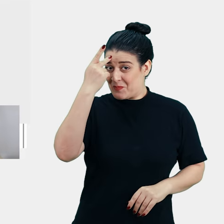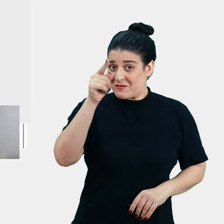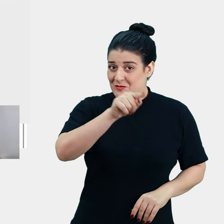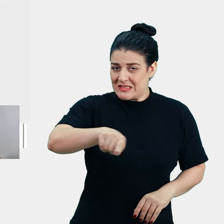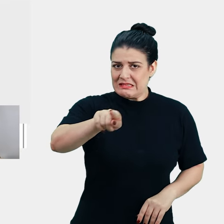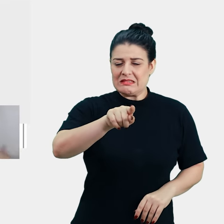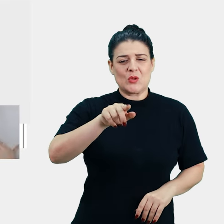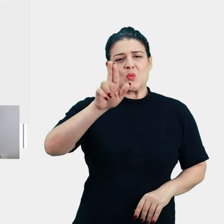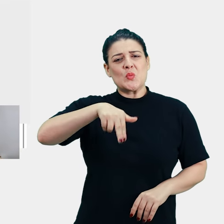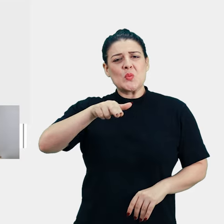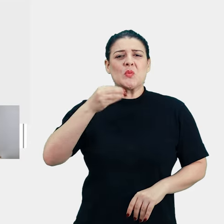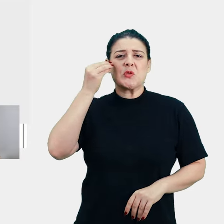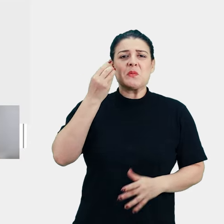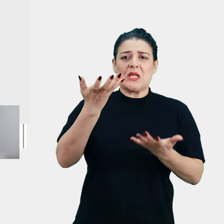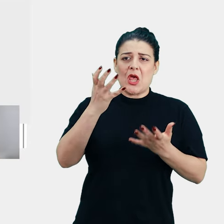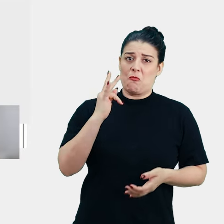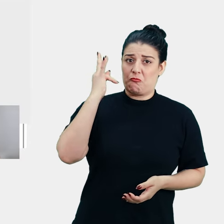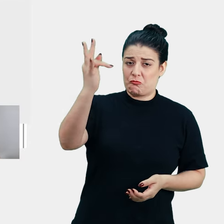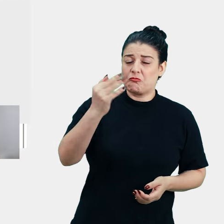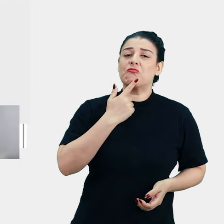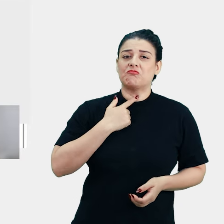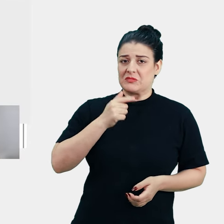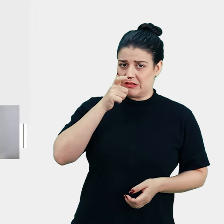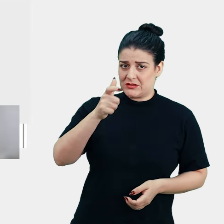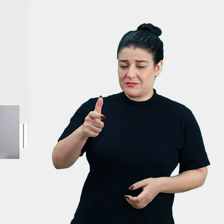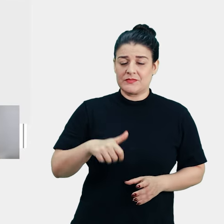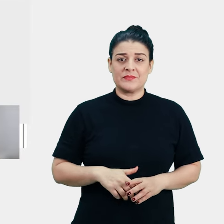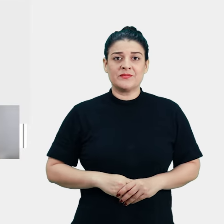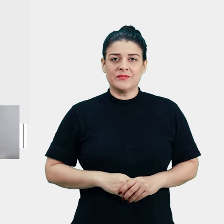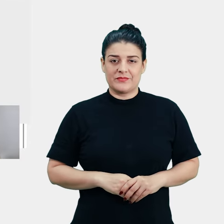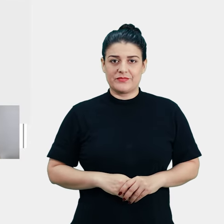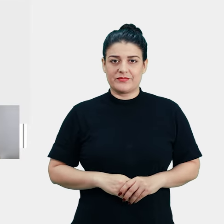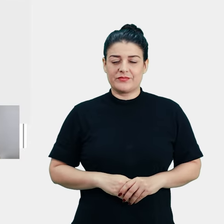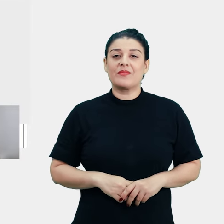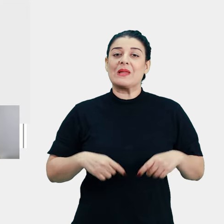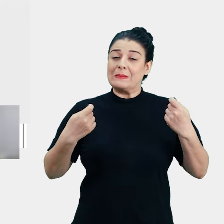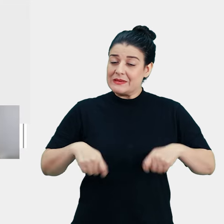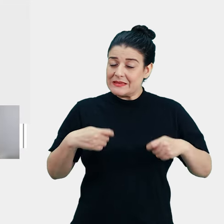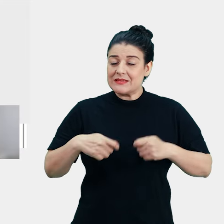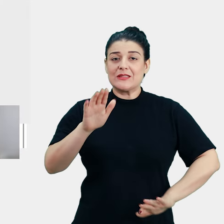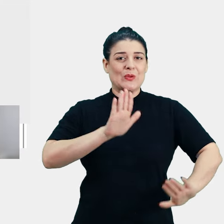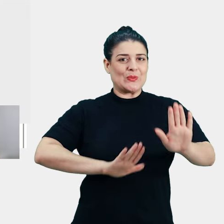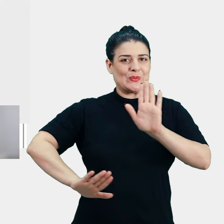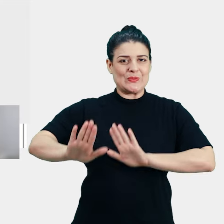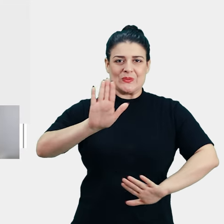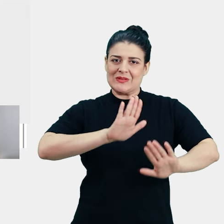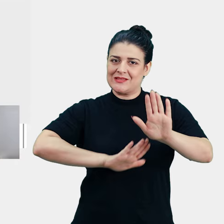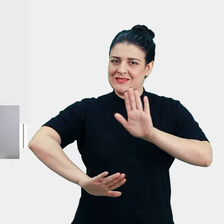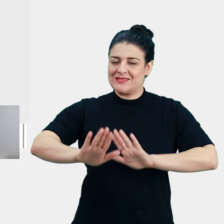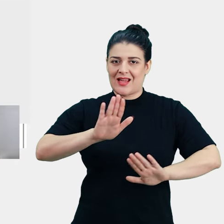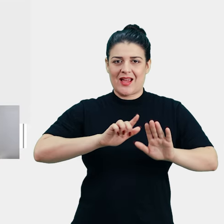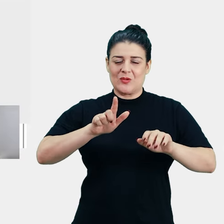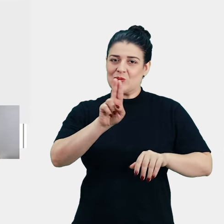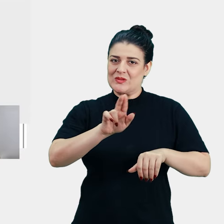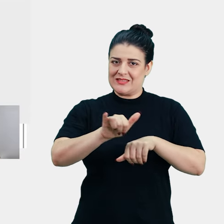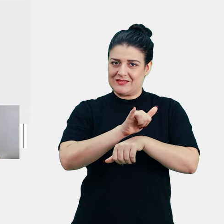não trabalha ou quer trabalhar, tem interesse. A gente tem que ter cautela, tá? Trabalhando com essas